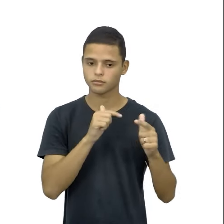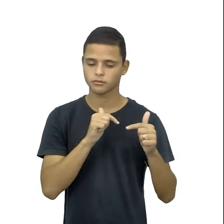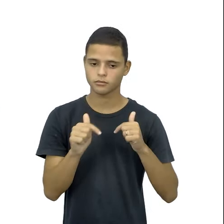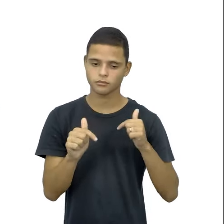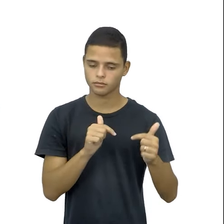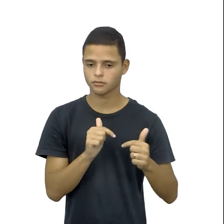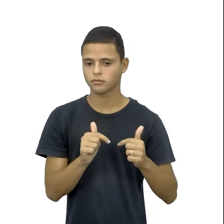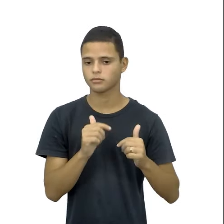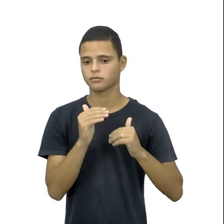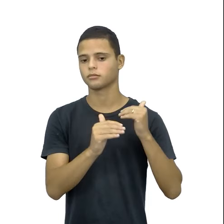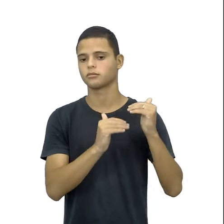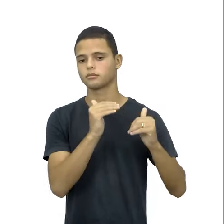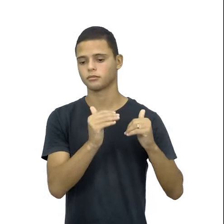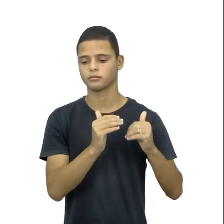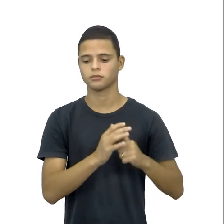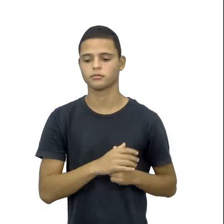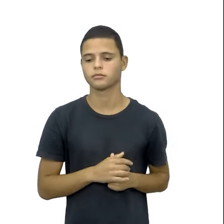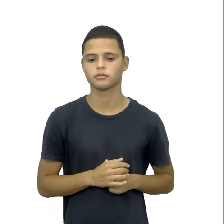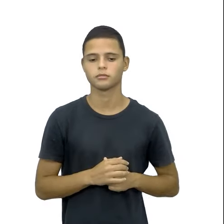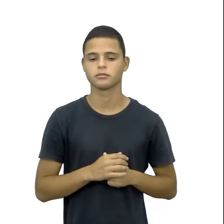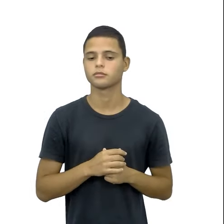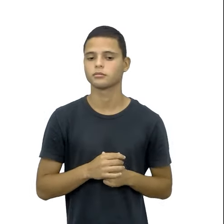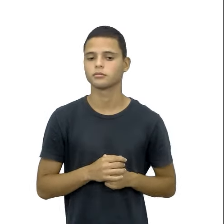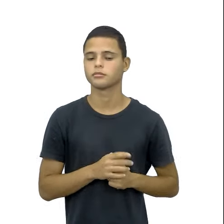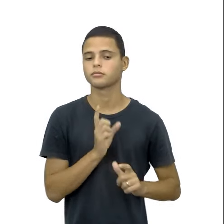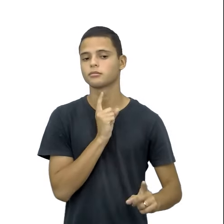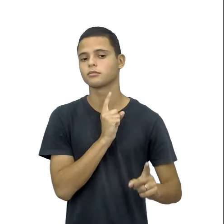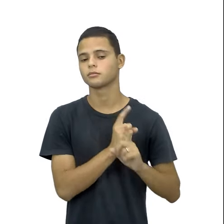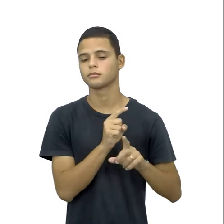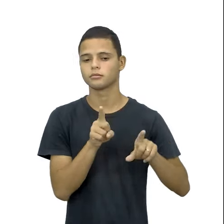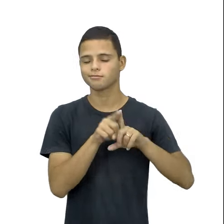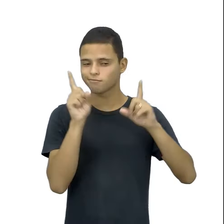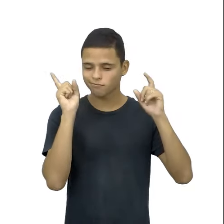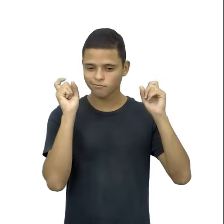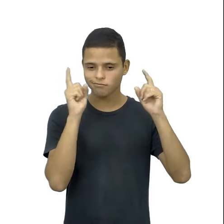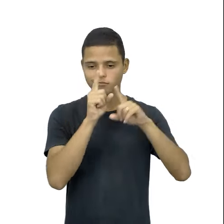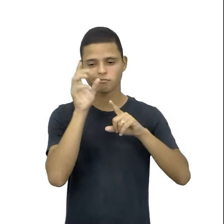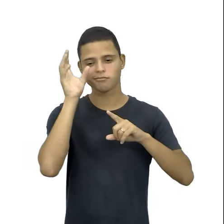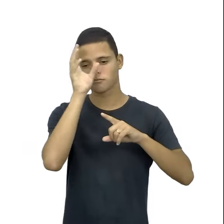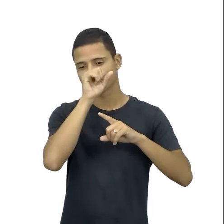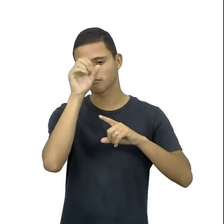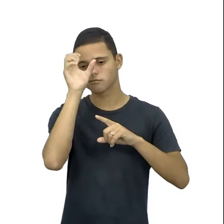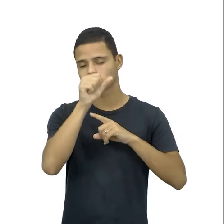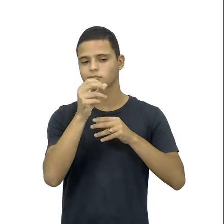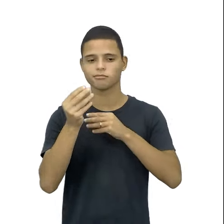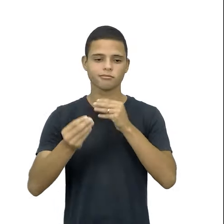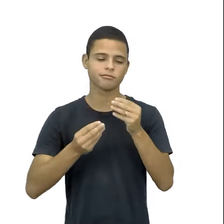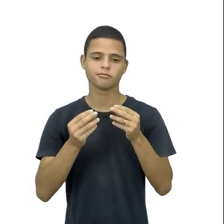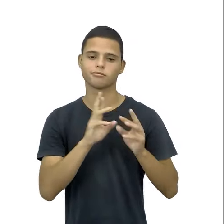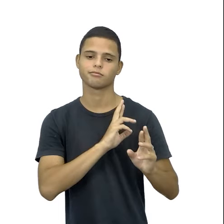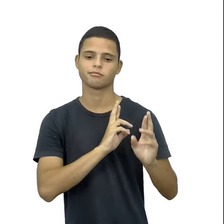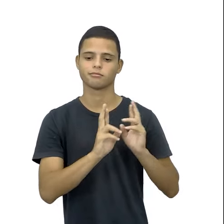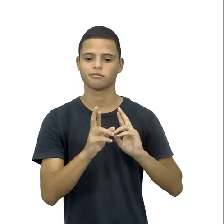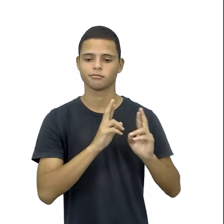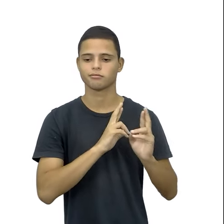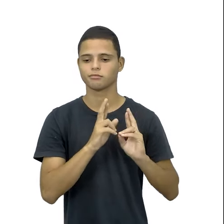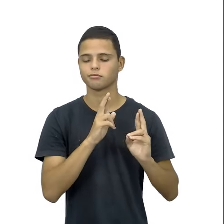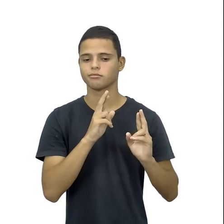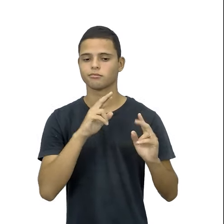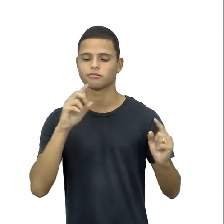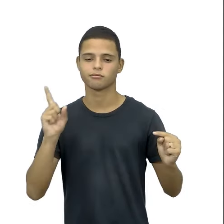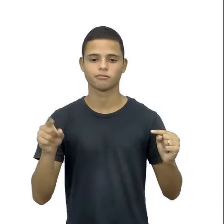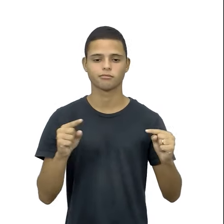vocês e no desenvolvimento. Identificar as dificuldades de aprendizagem, né, que está relacionado ao